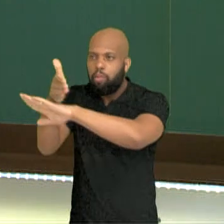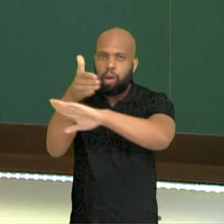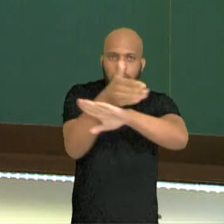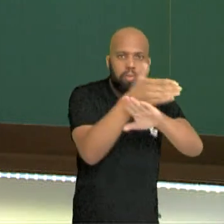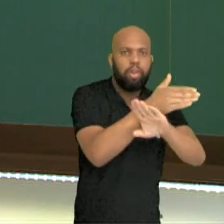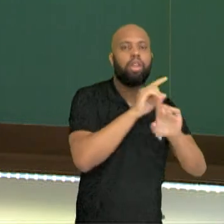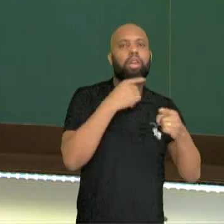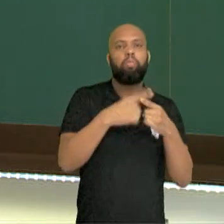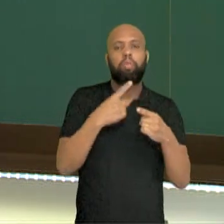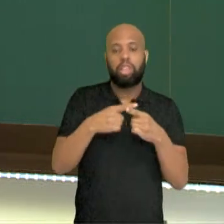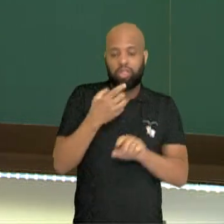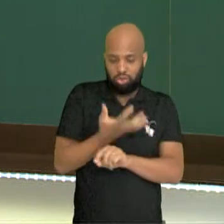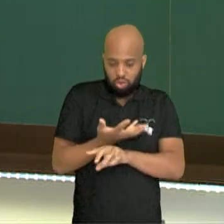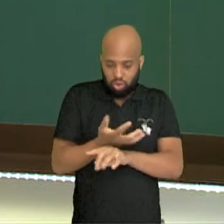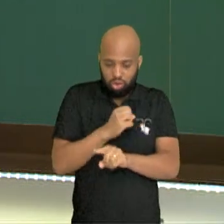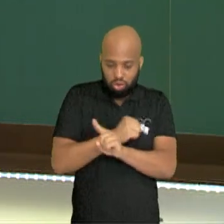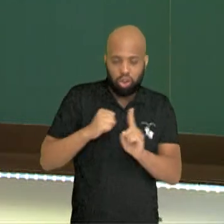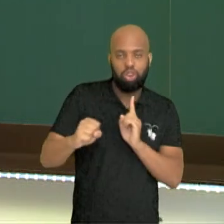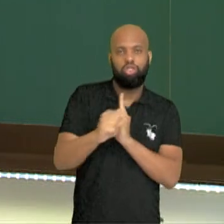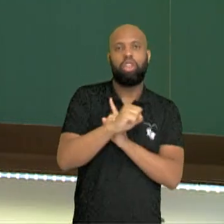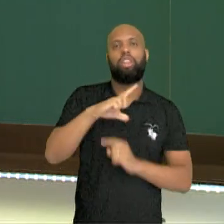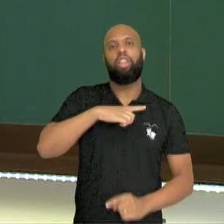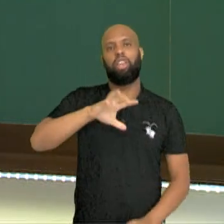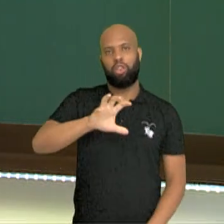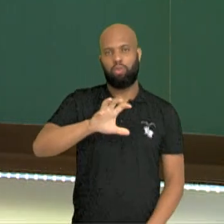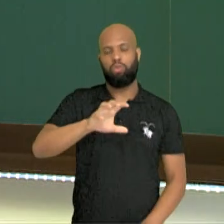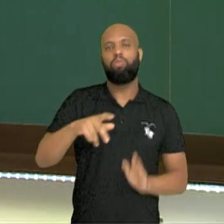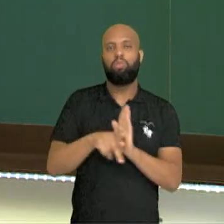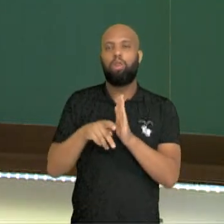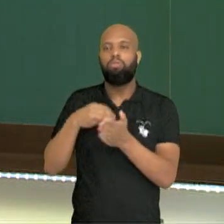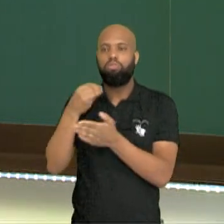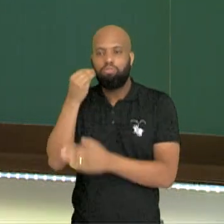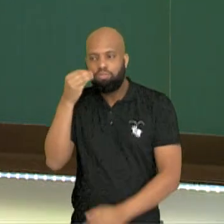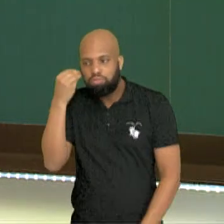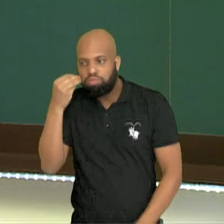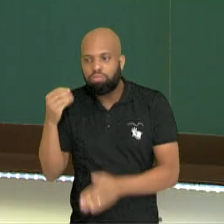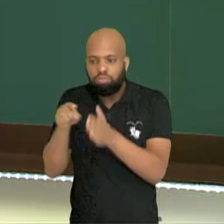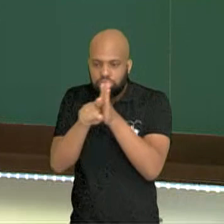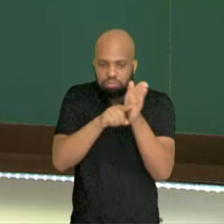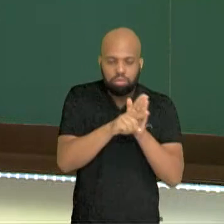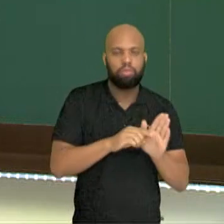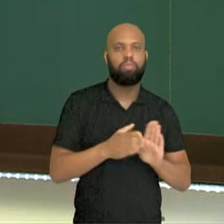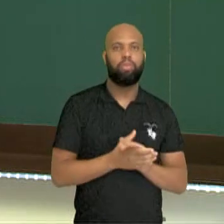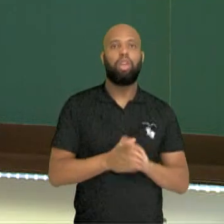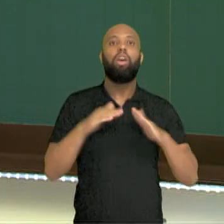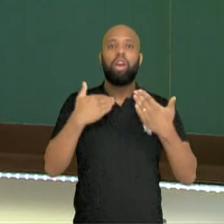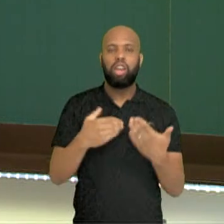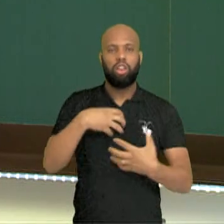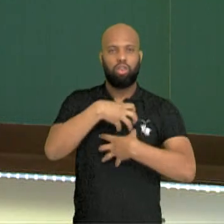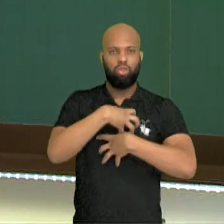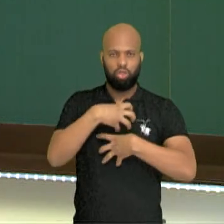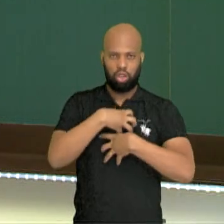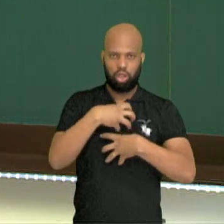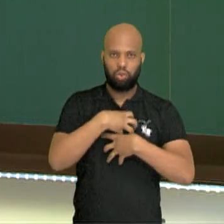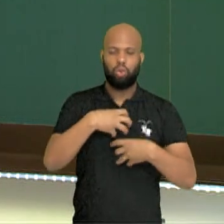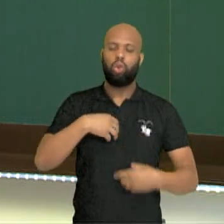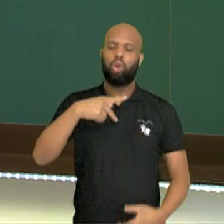tem esse lado empírico muito veemente. A abordagem positivista tinha a seguinte